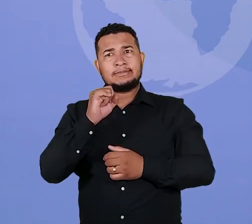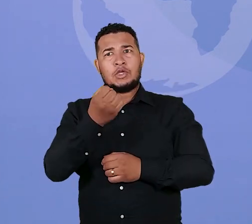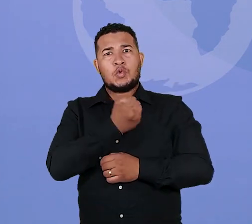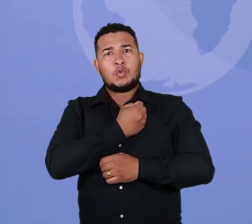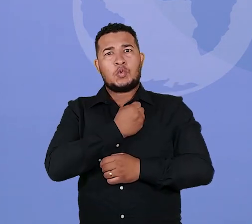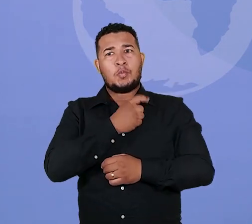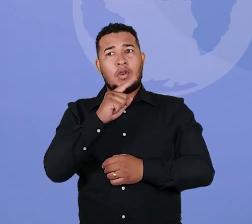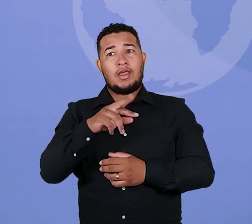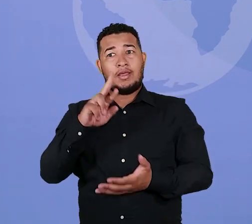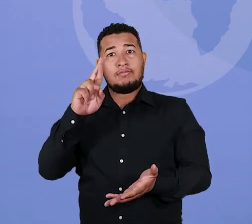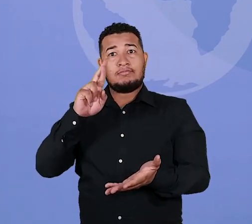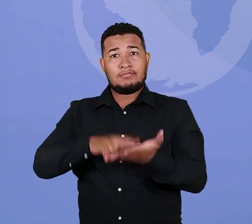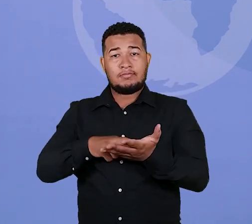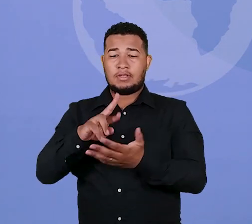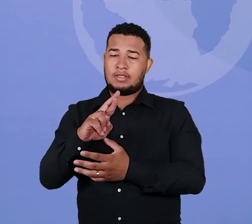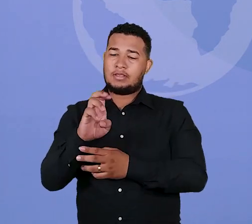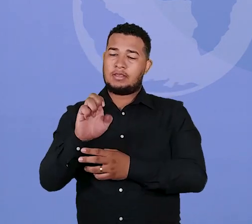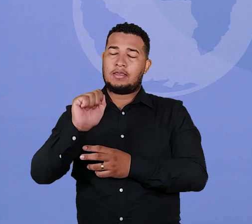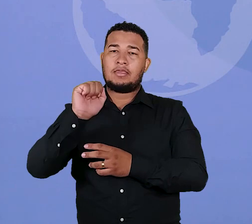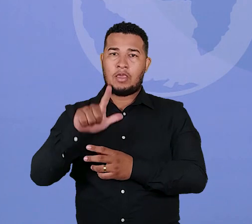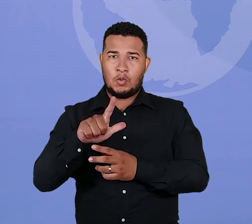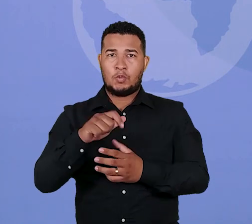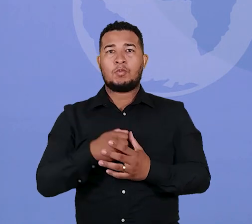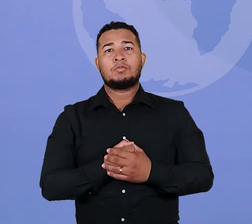que o número é real?